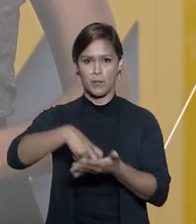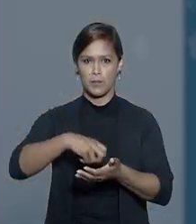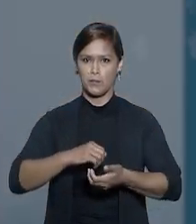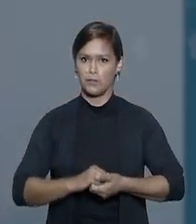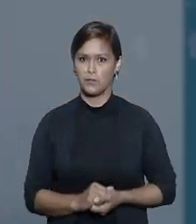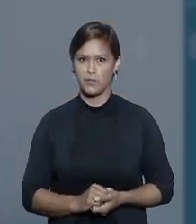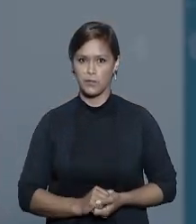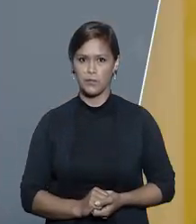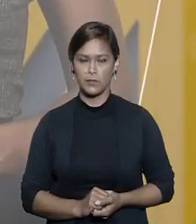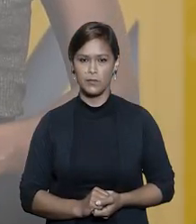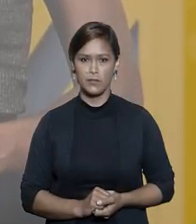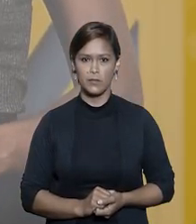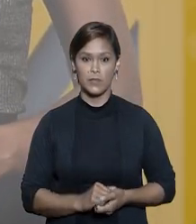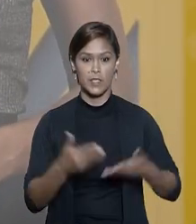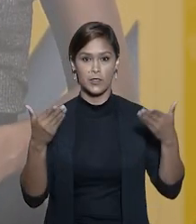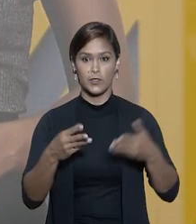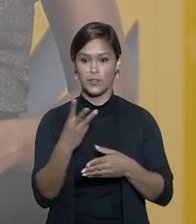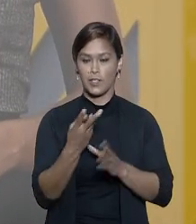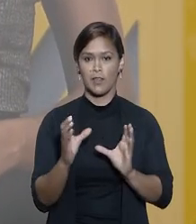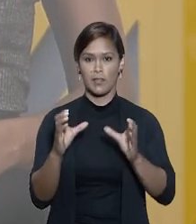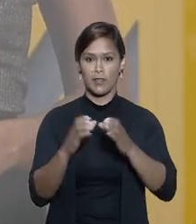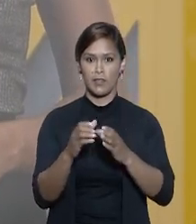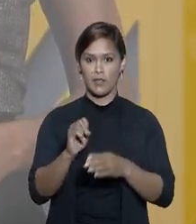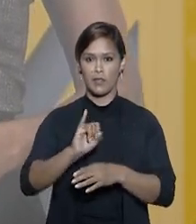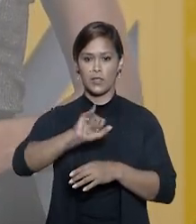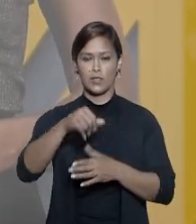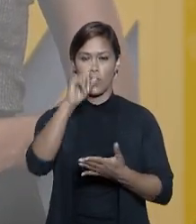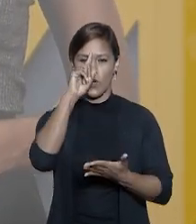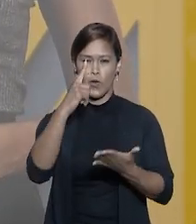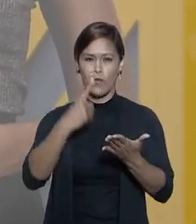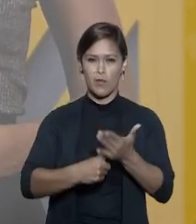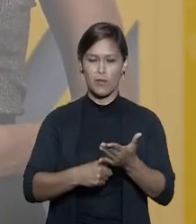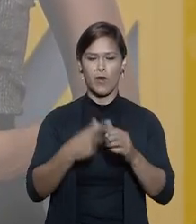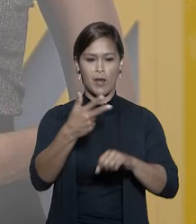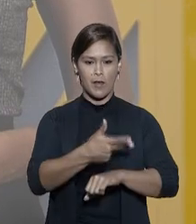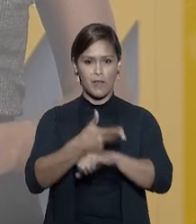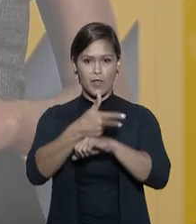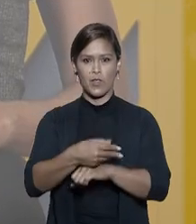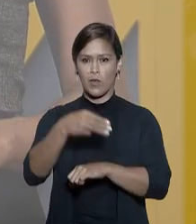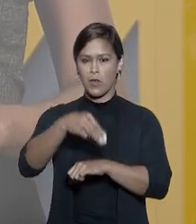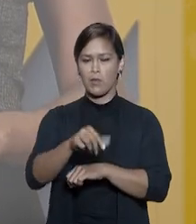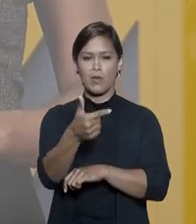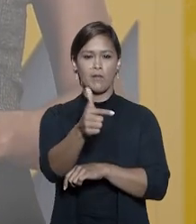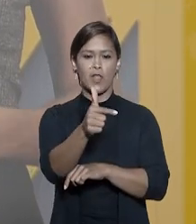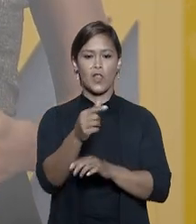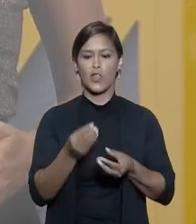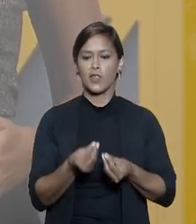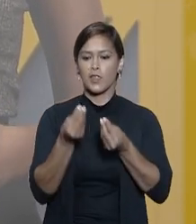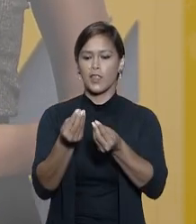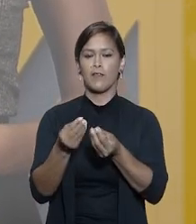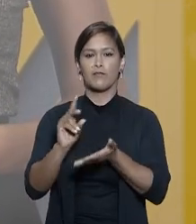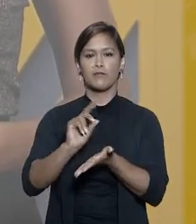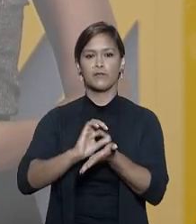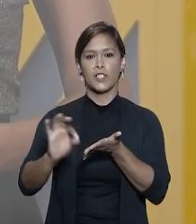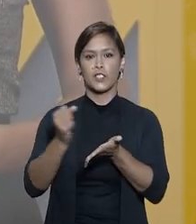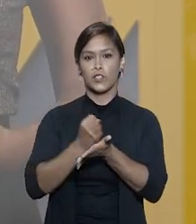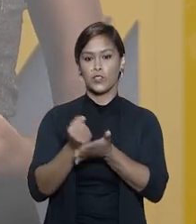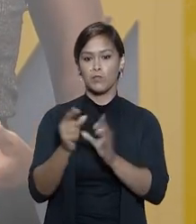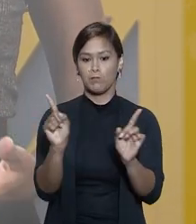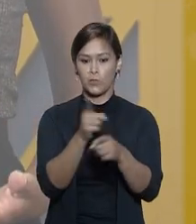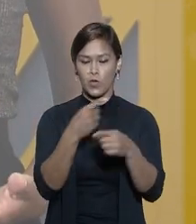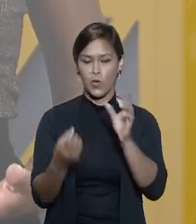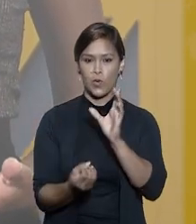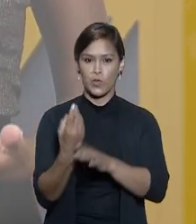penal. Já a terceira turma confirmou que a gravadora M não terá que devolver registros